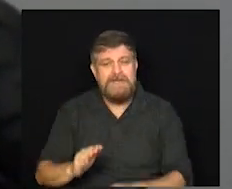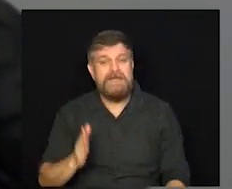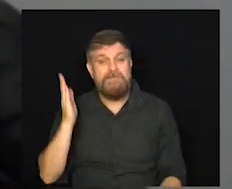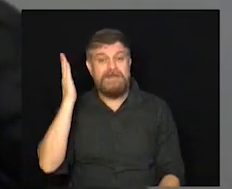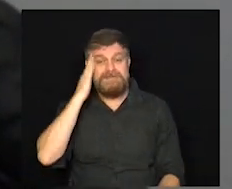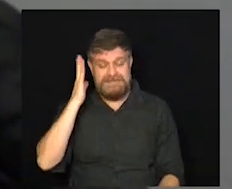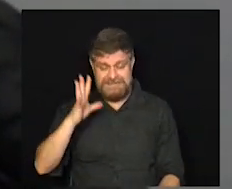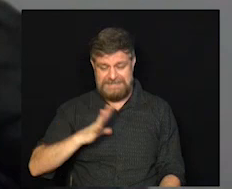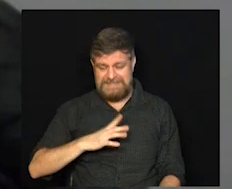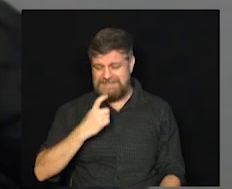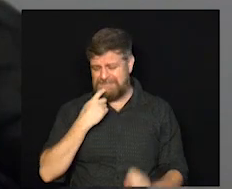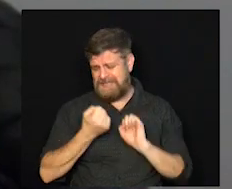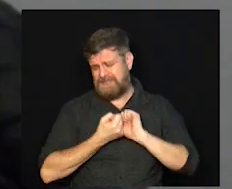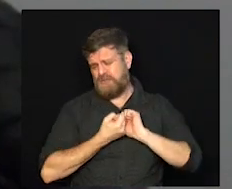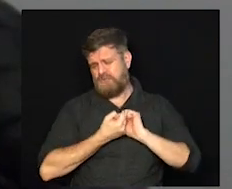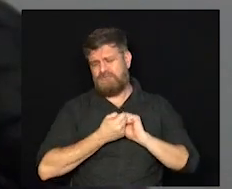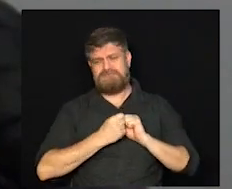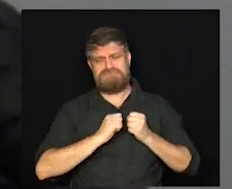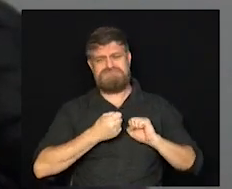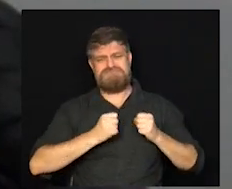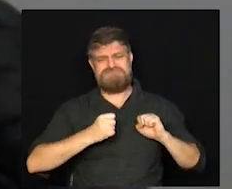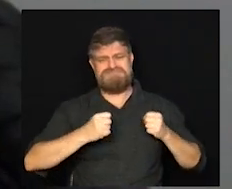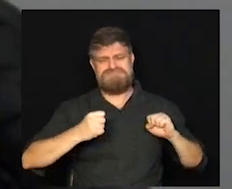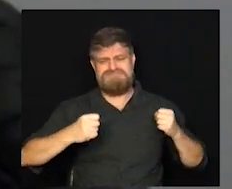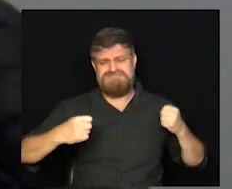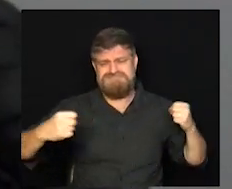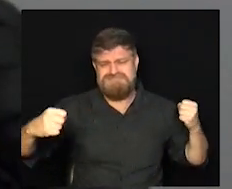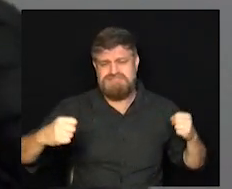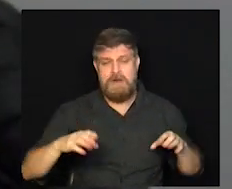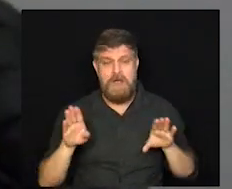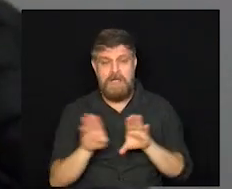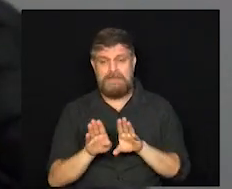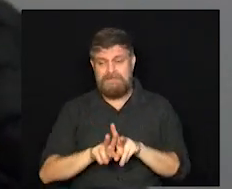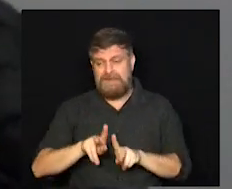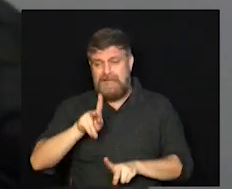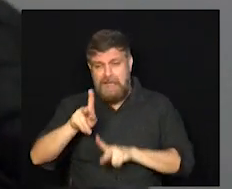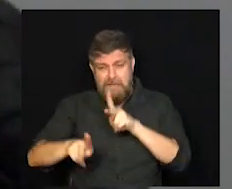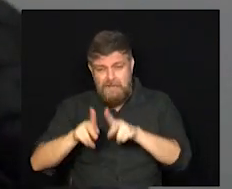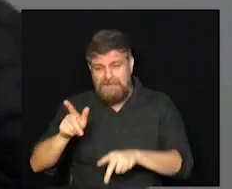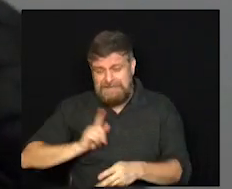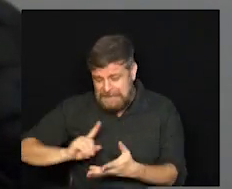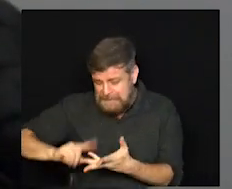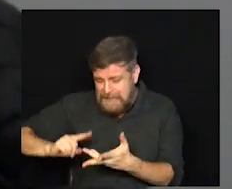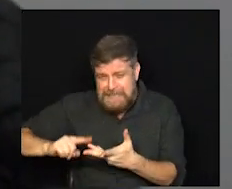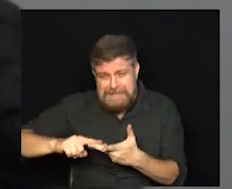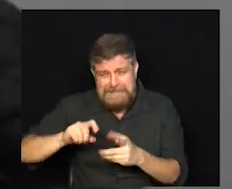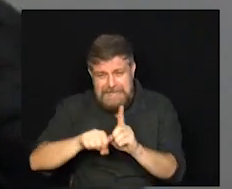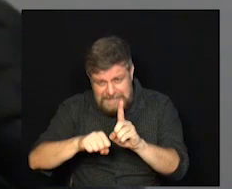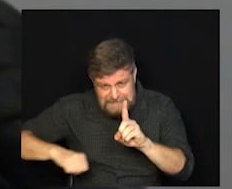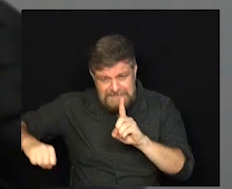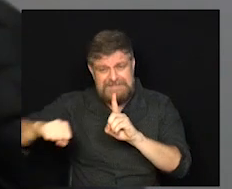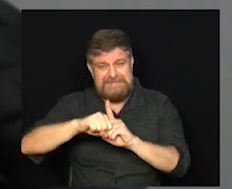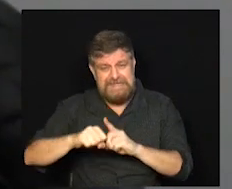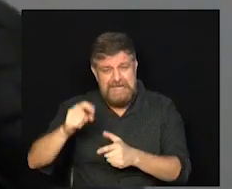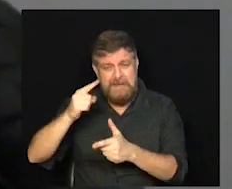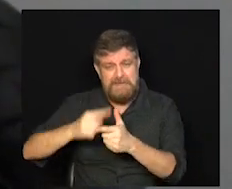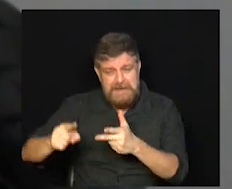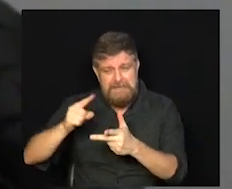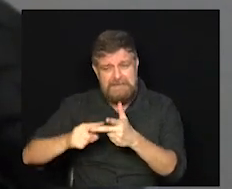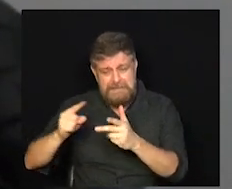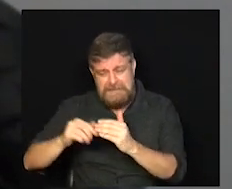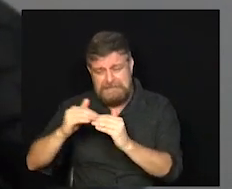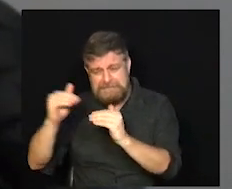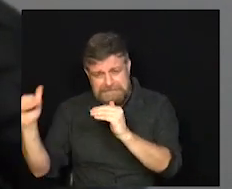cidade e evidentemente pela quantidade de demanda social que nós temos ainda a